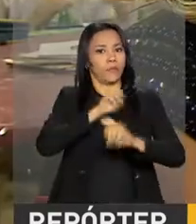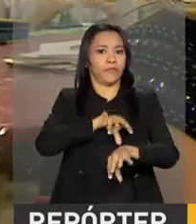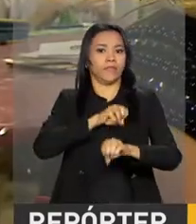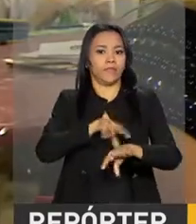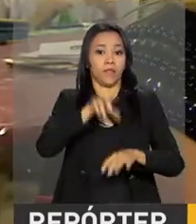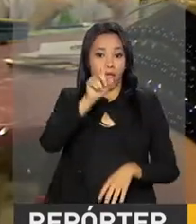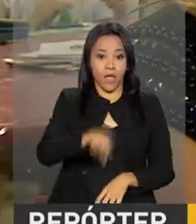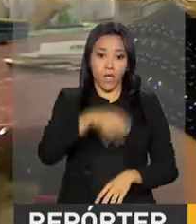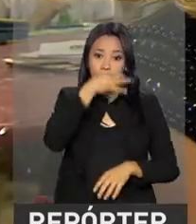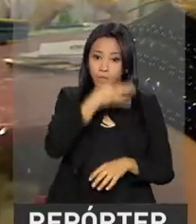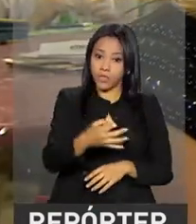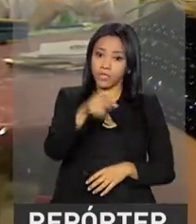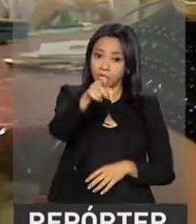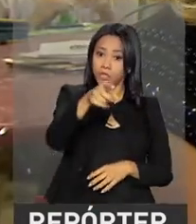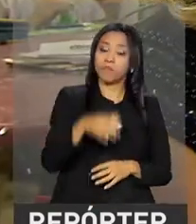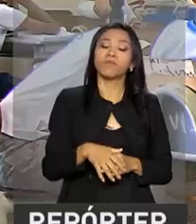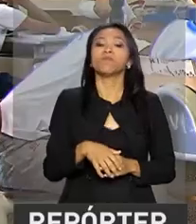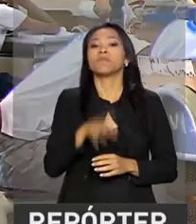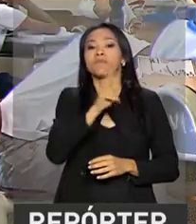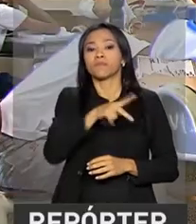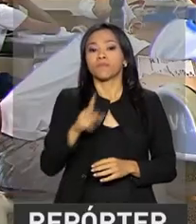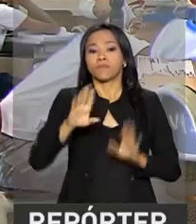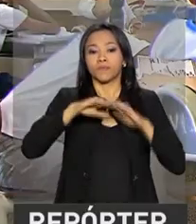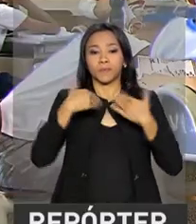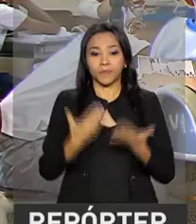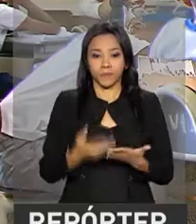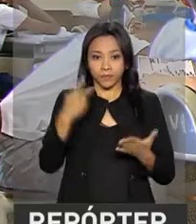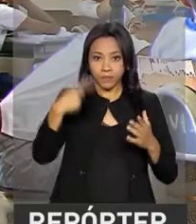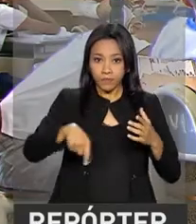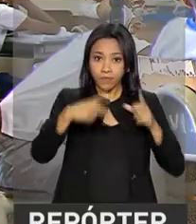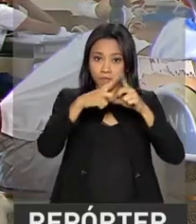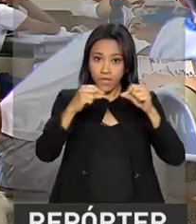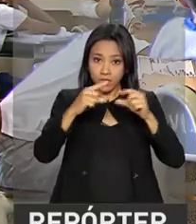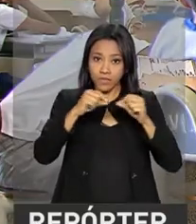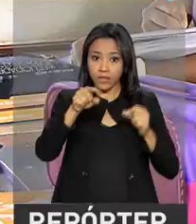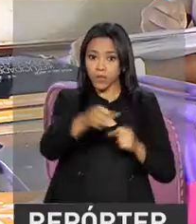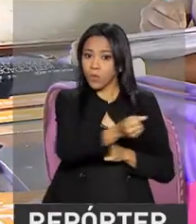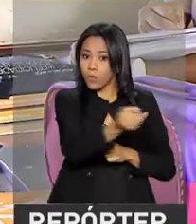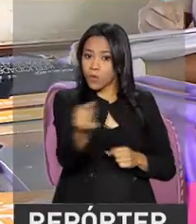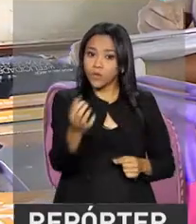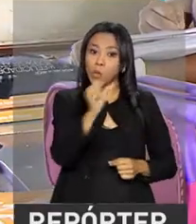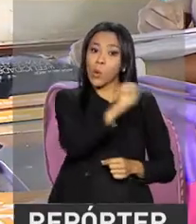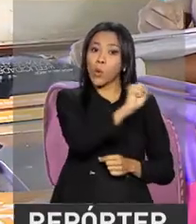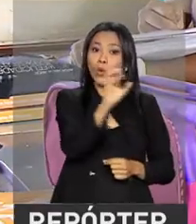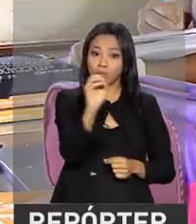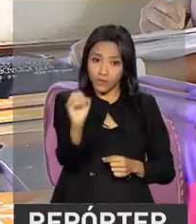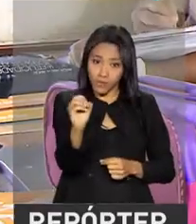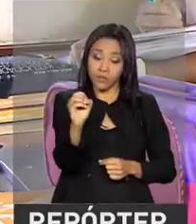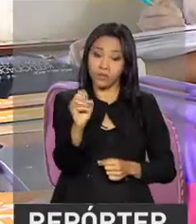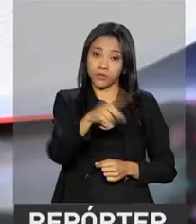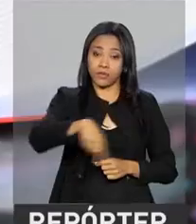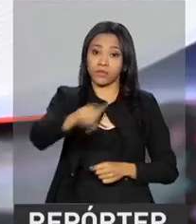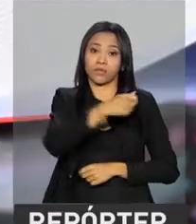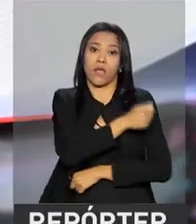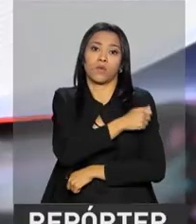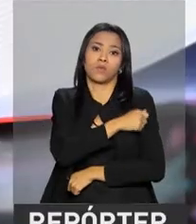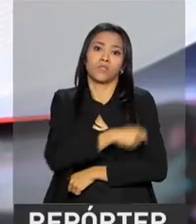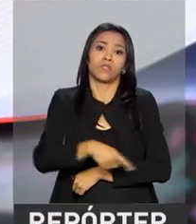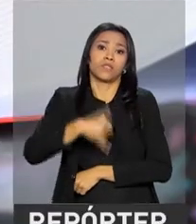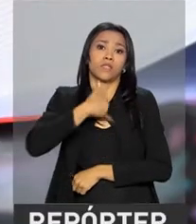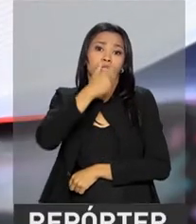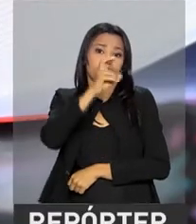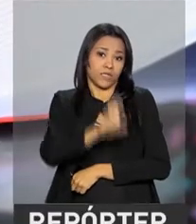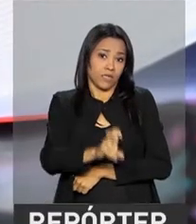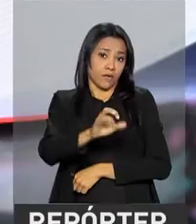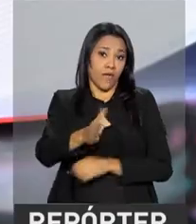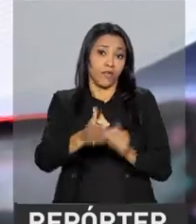dessa diretora de uma escola em Brasília. Aqui estudam quase 800 alunos de 5 a 11 anos. Para ela, a